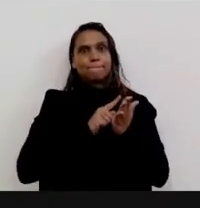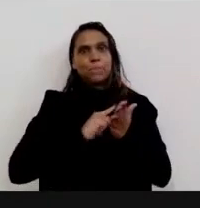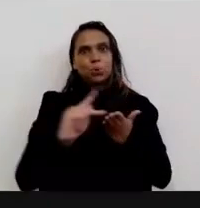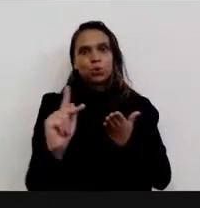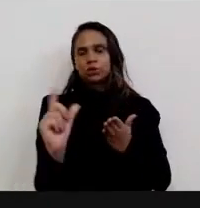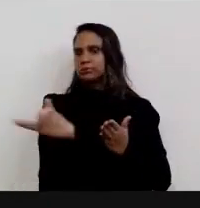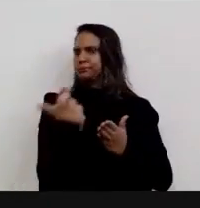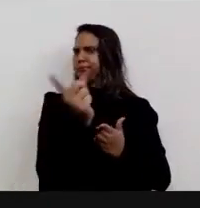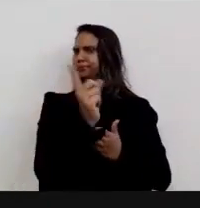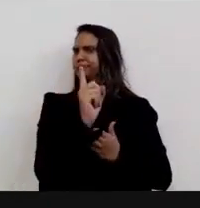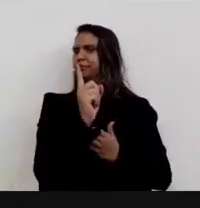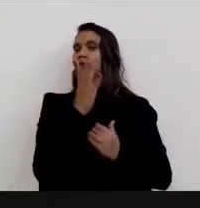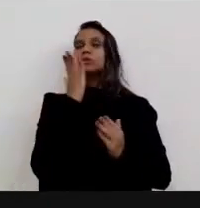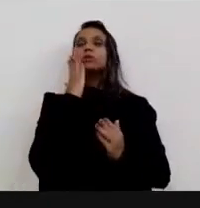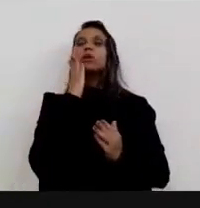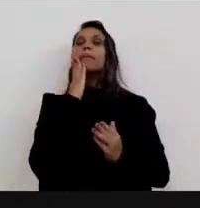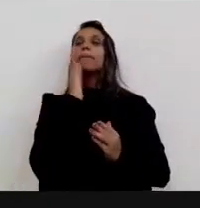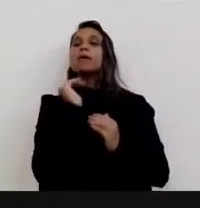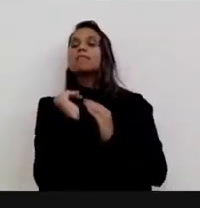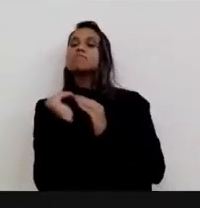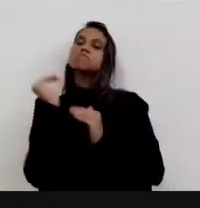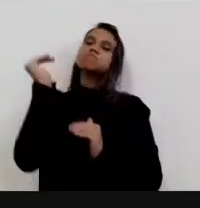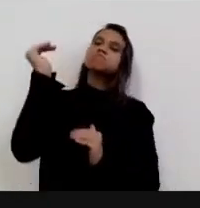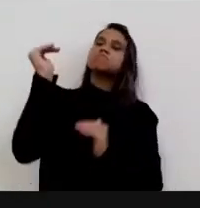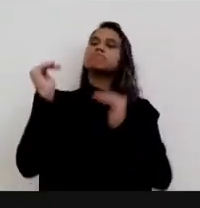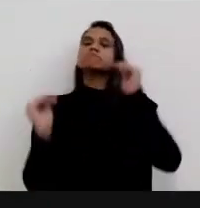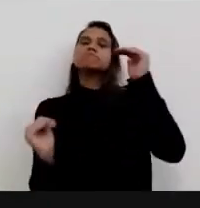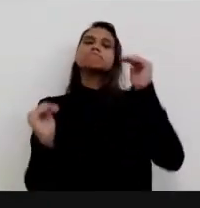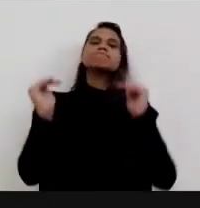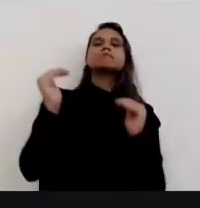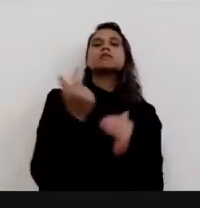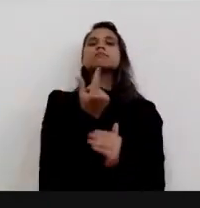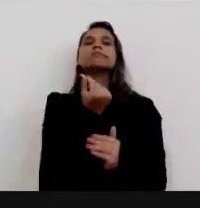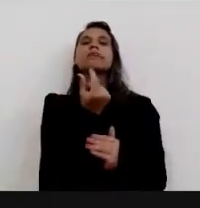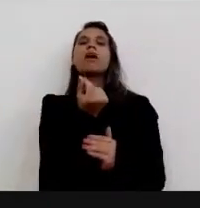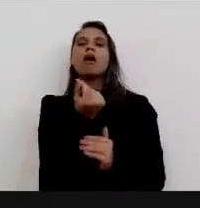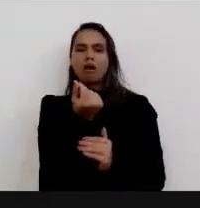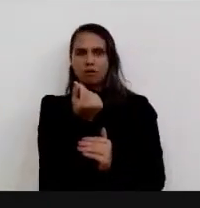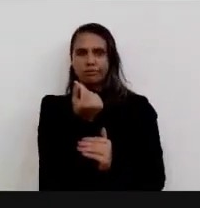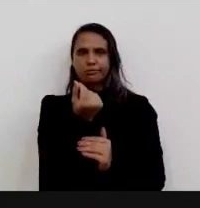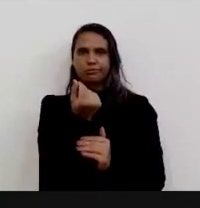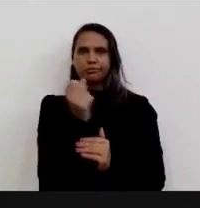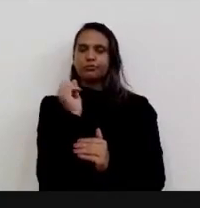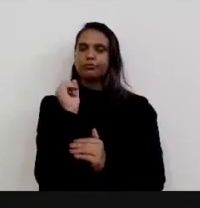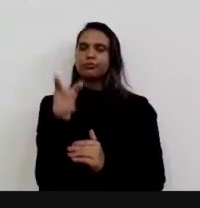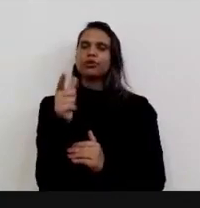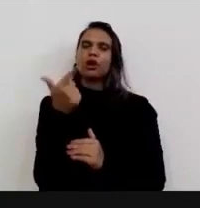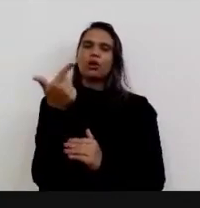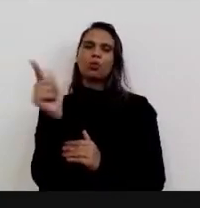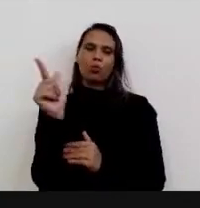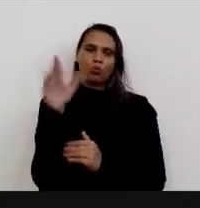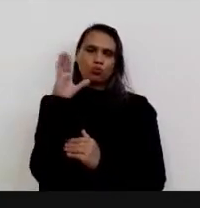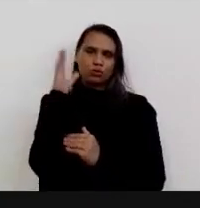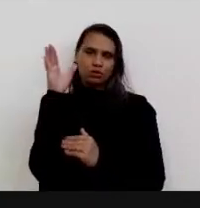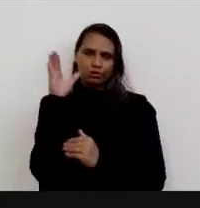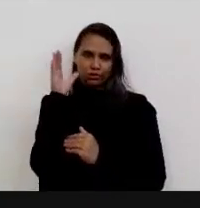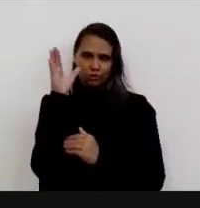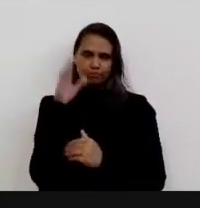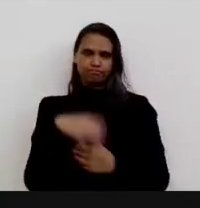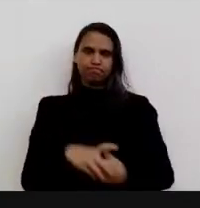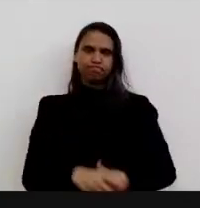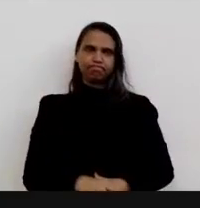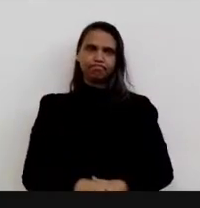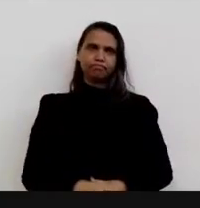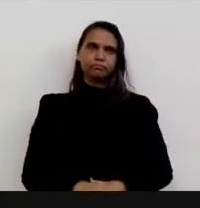gastou a mais ou a menos em relação aos seus competidores. Então, esse foi o racionale, né? Então, essa tem